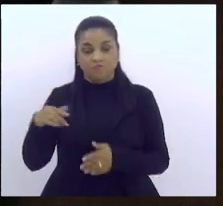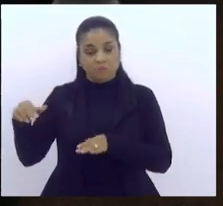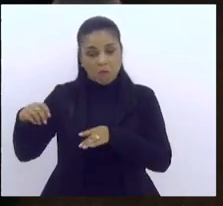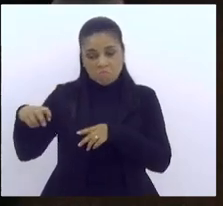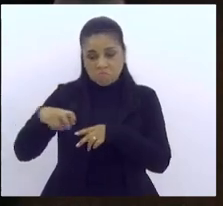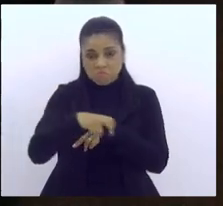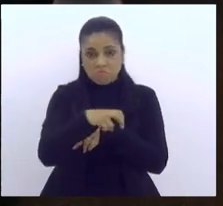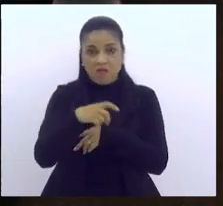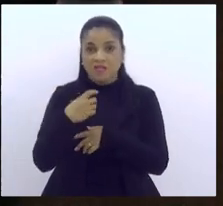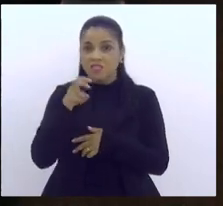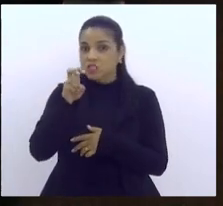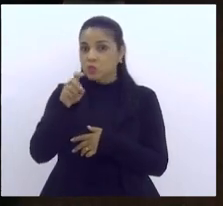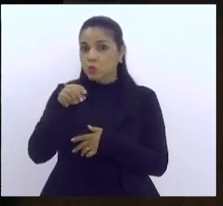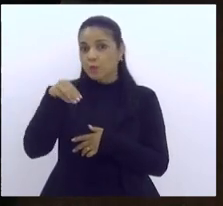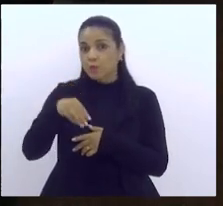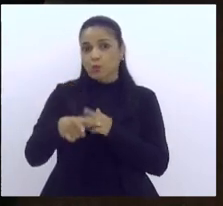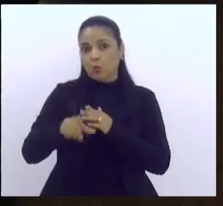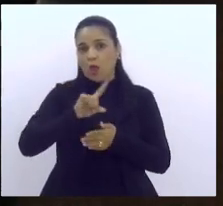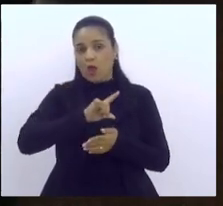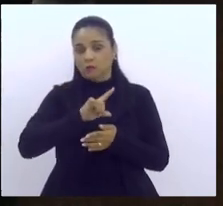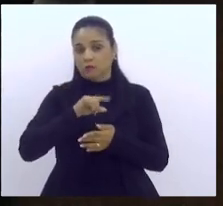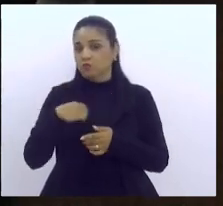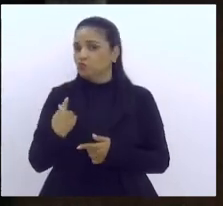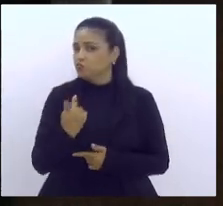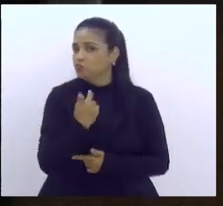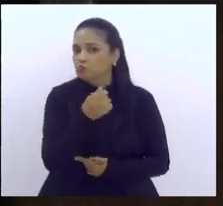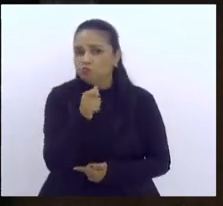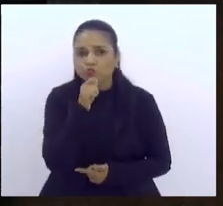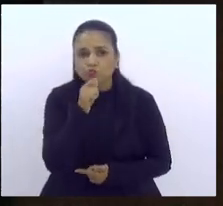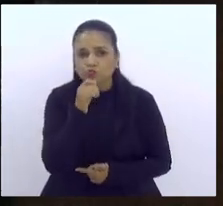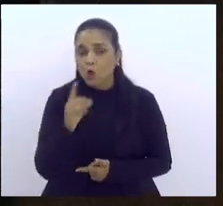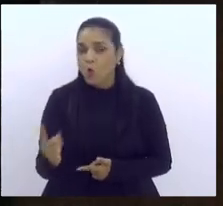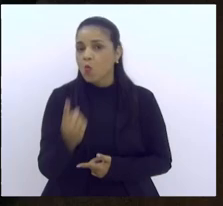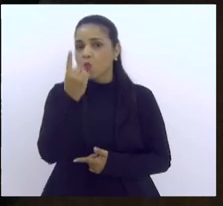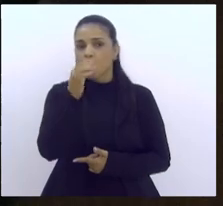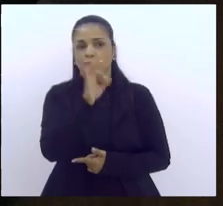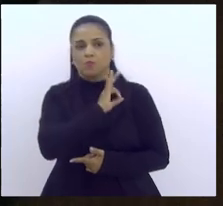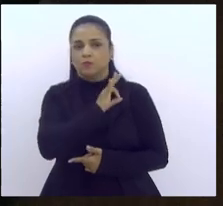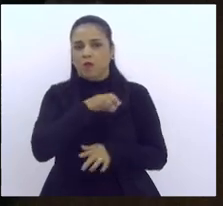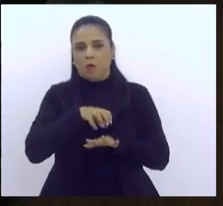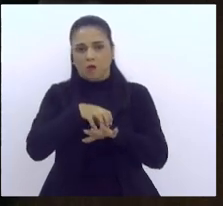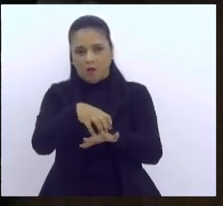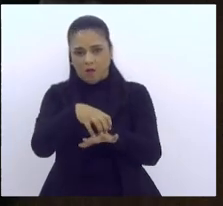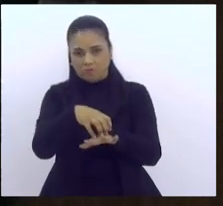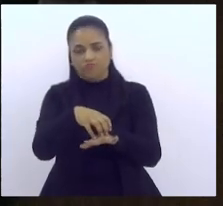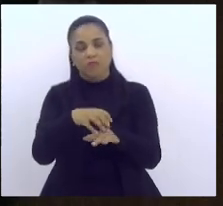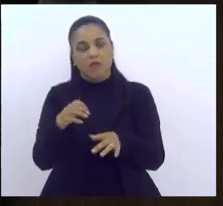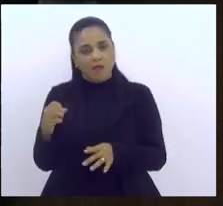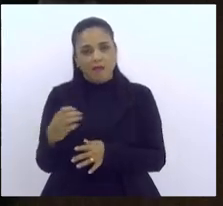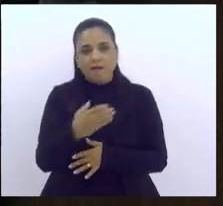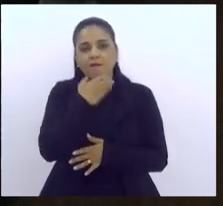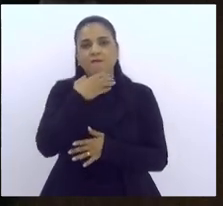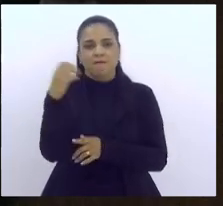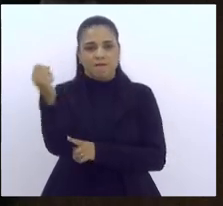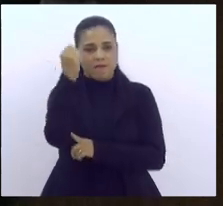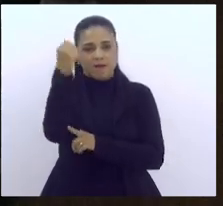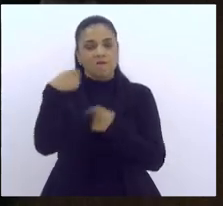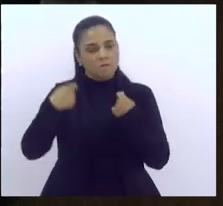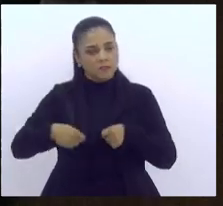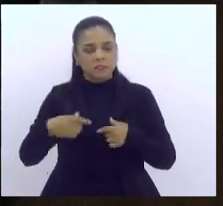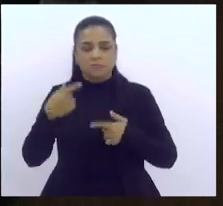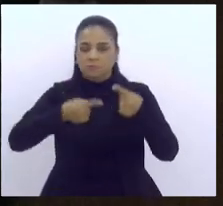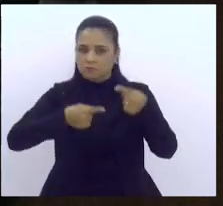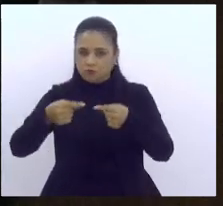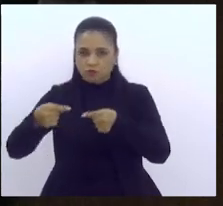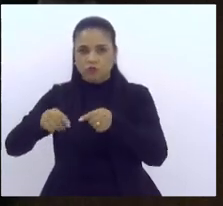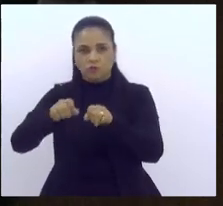havia uma viatura da Polícia Militar na orla da Barra da Tijuca na noite de ontem. Isso é muito grave e precisa ser enfrentado por esse Parlamento e